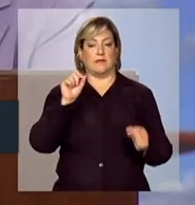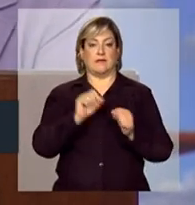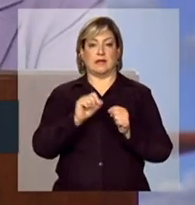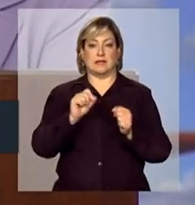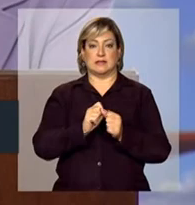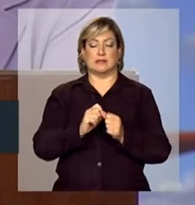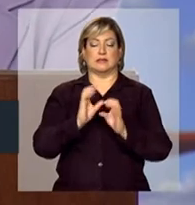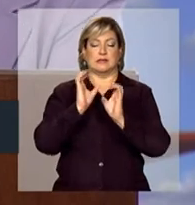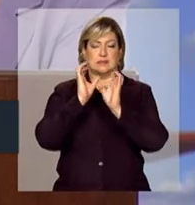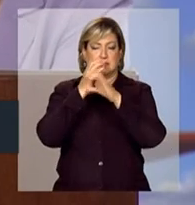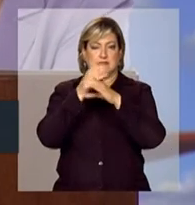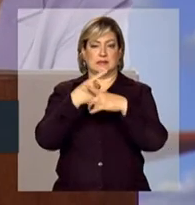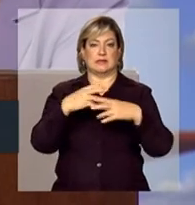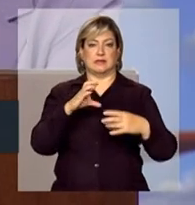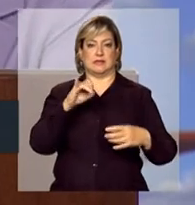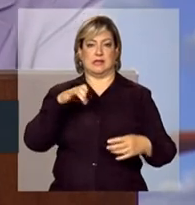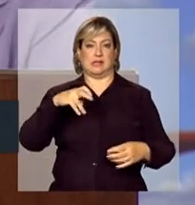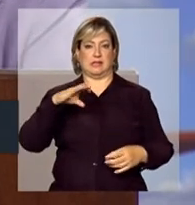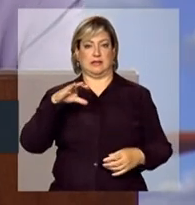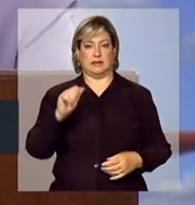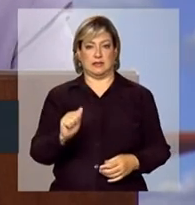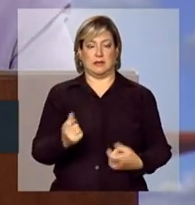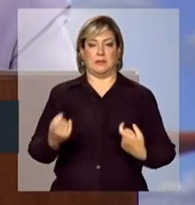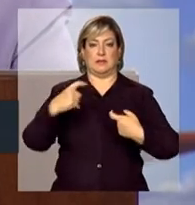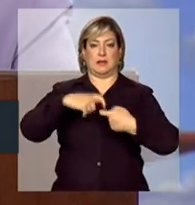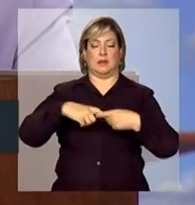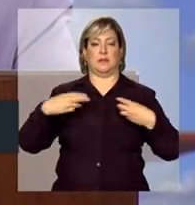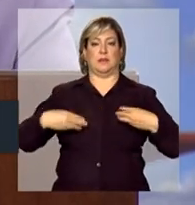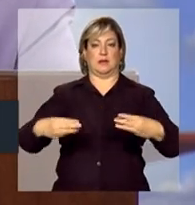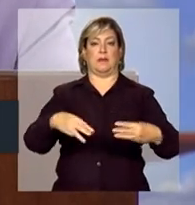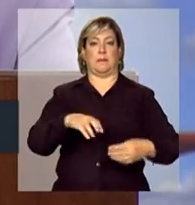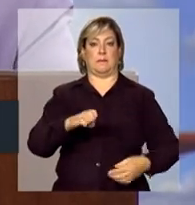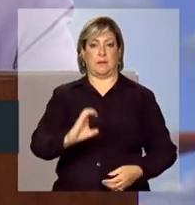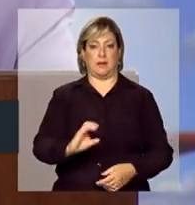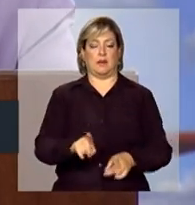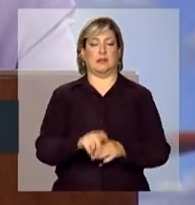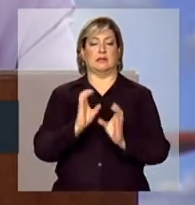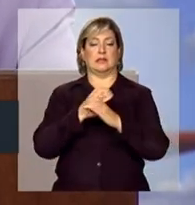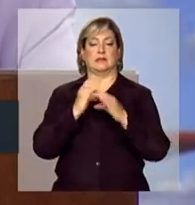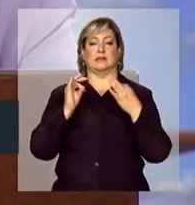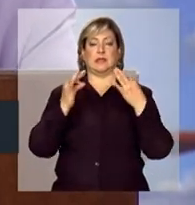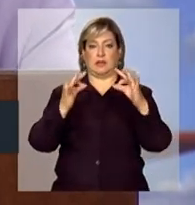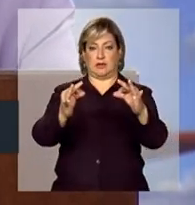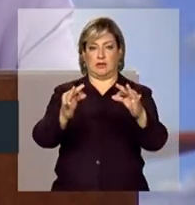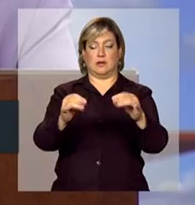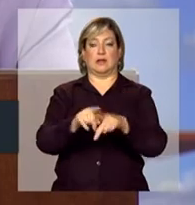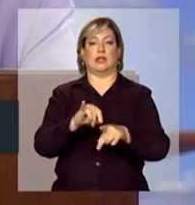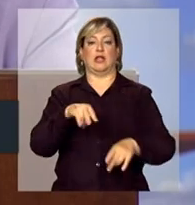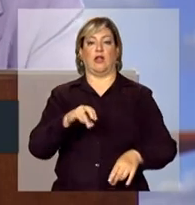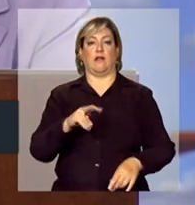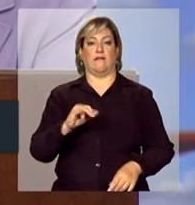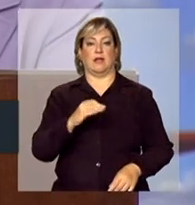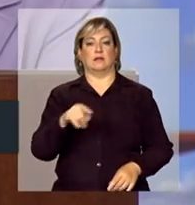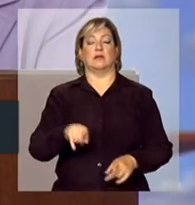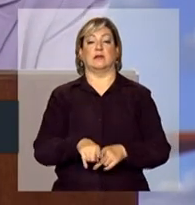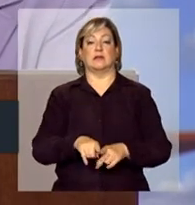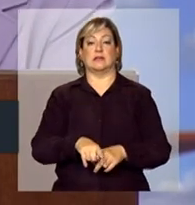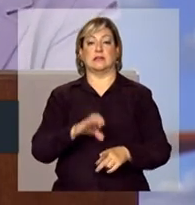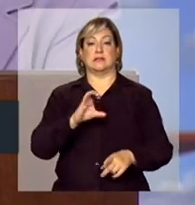em parceria com os Ministérios da Educação Ciência e Tecnologia inovação